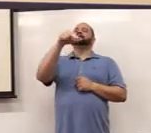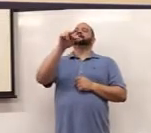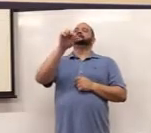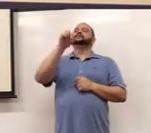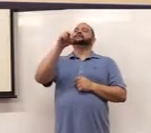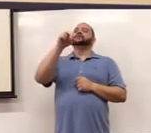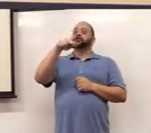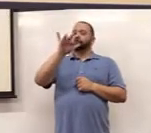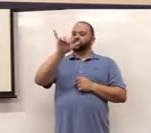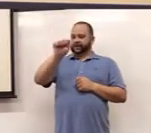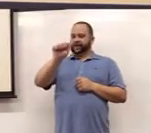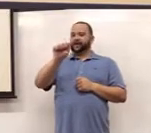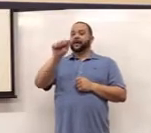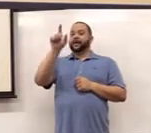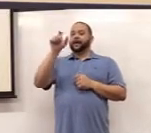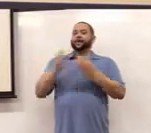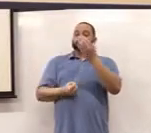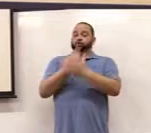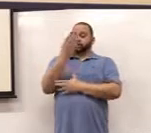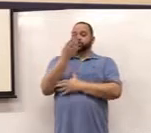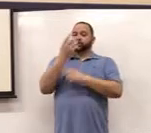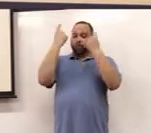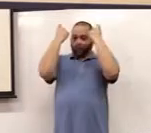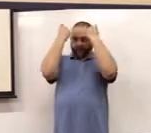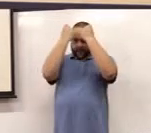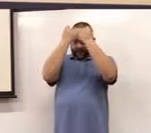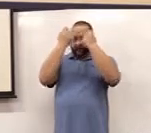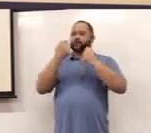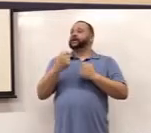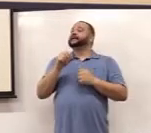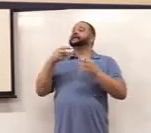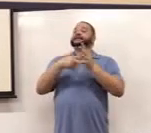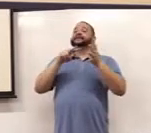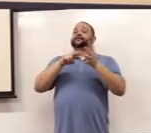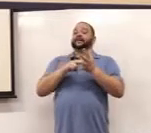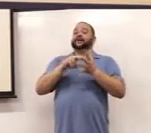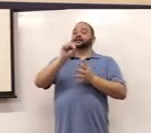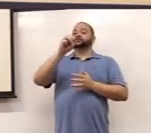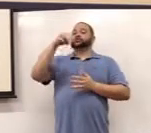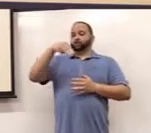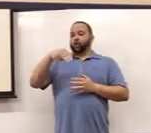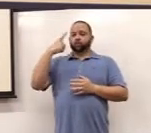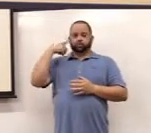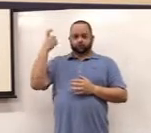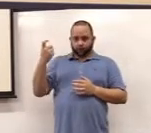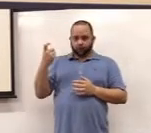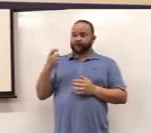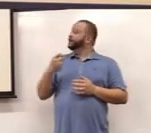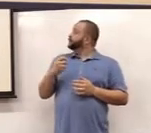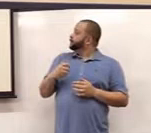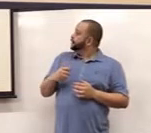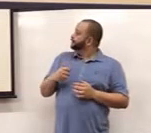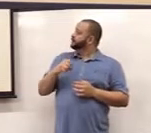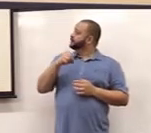Sinfonia é uma palavra que vem do grego. Fonia quer dizer sons. Sim quer dizer junto. Então, sinfonia é